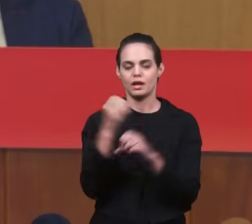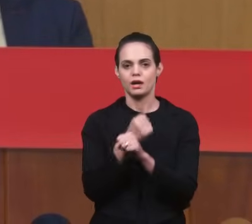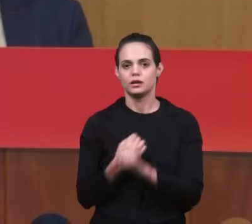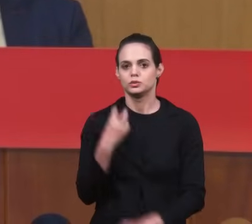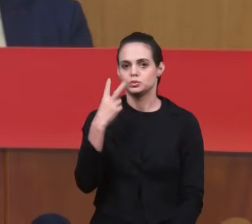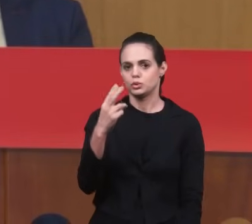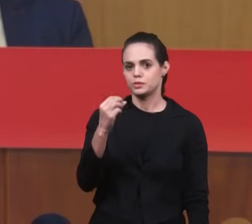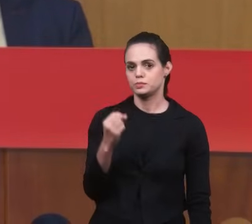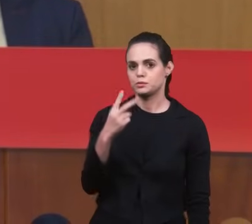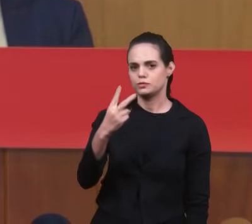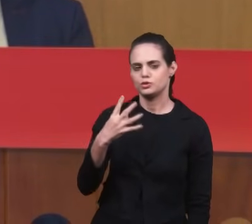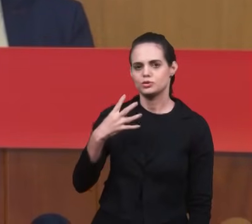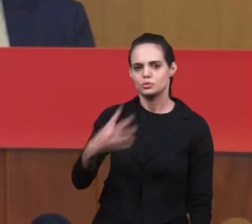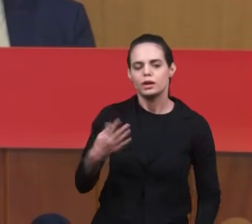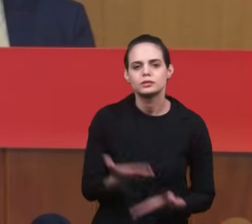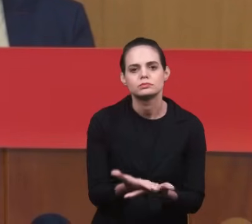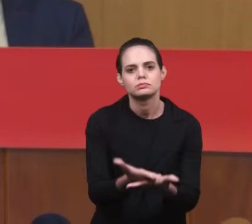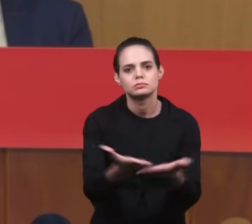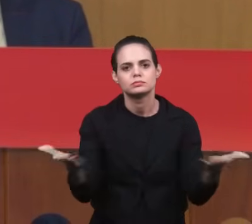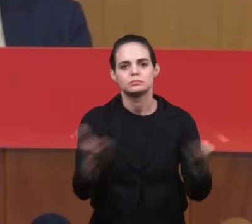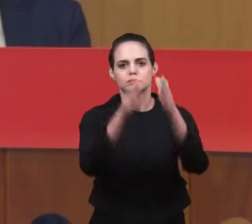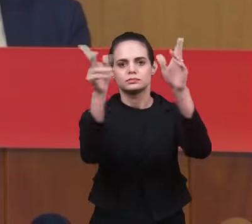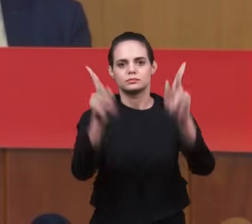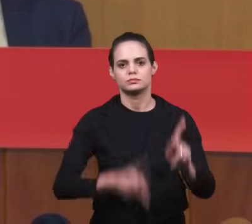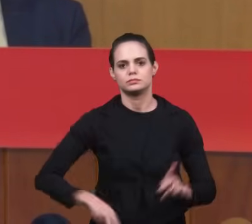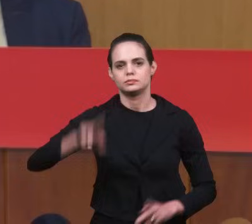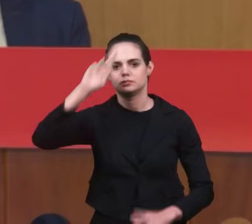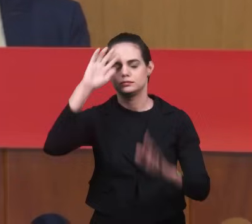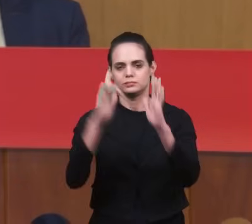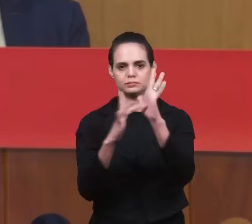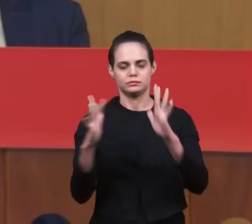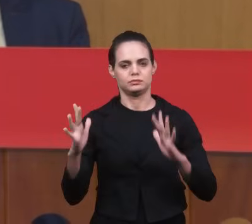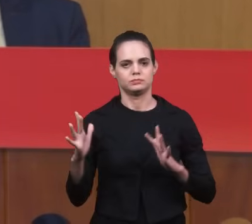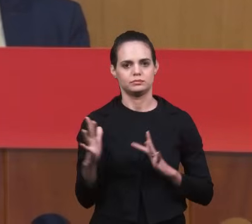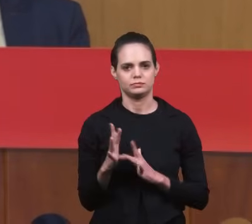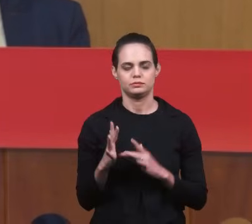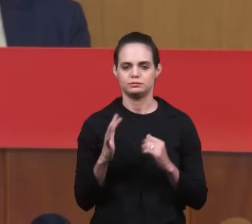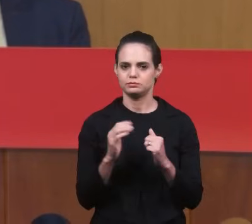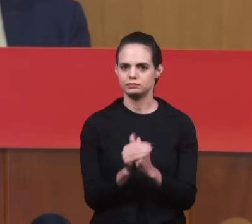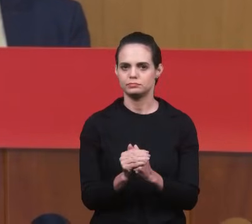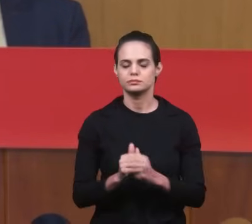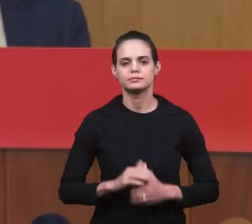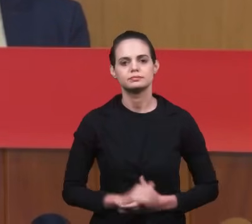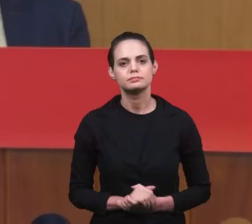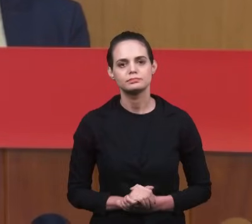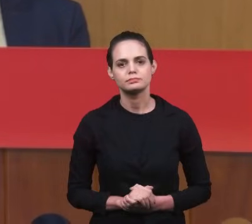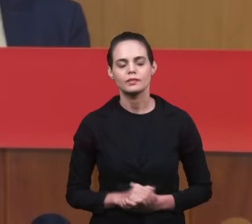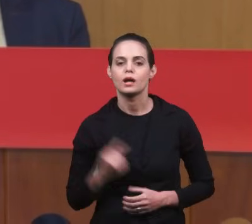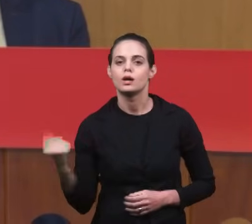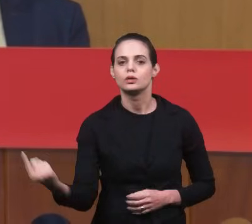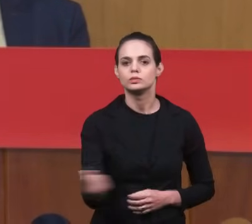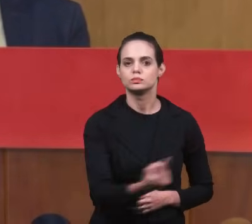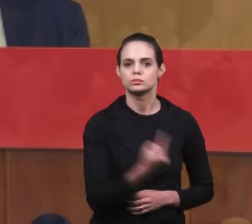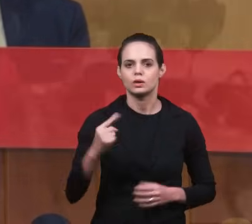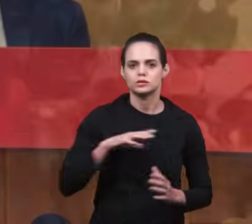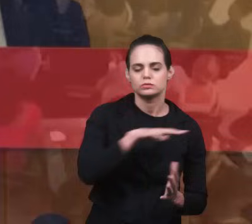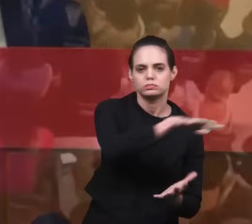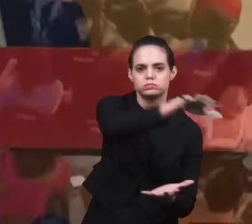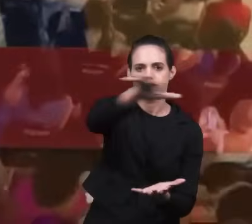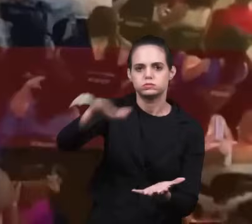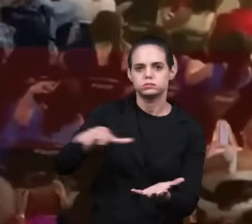2024 com a paz do Senhor. Nós estamos transmitindo em nível